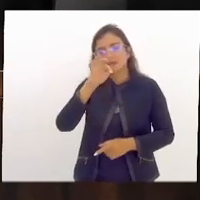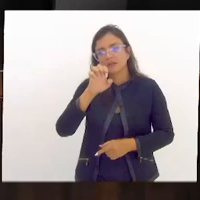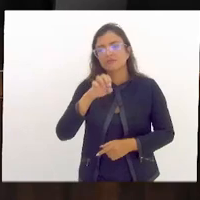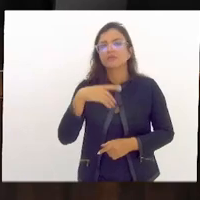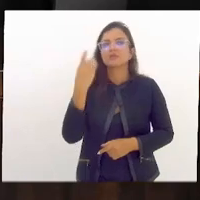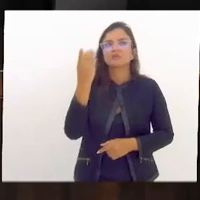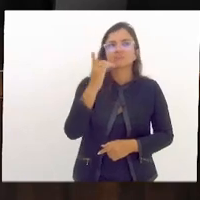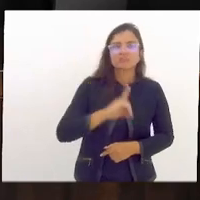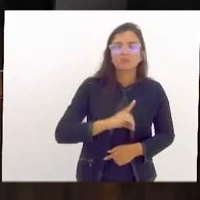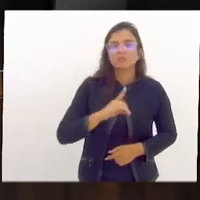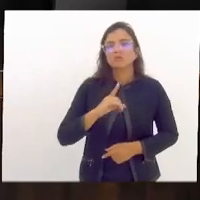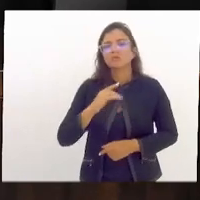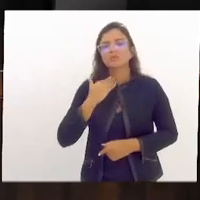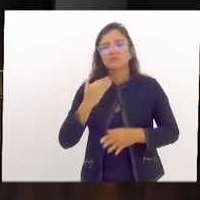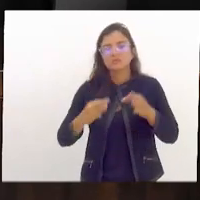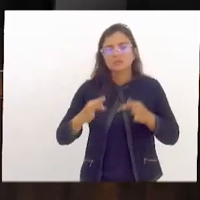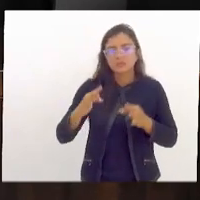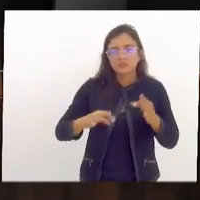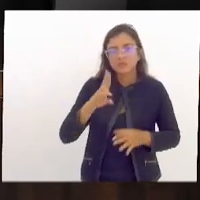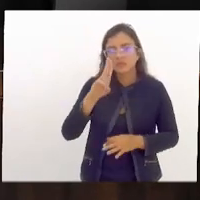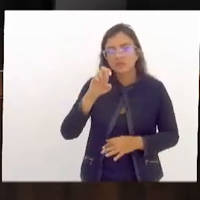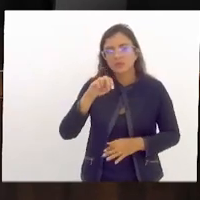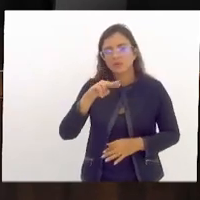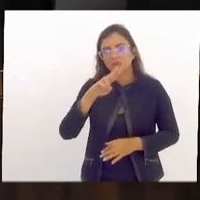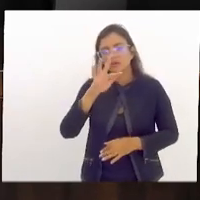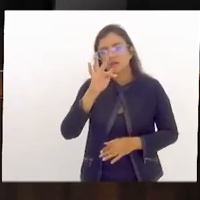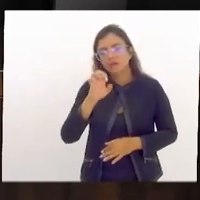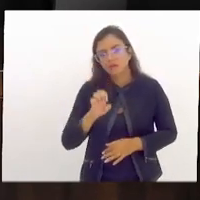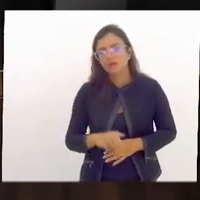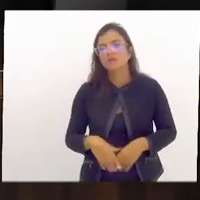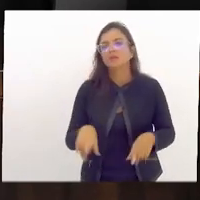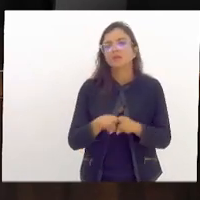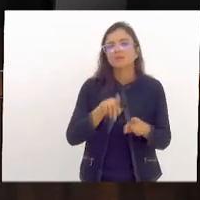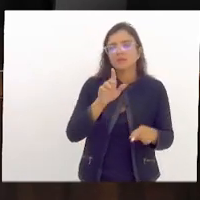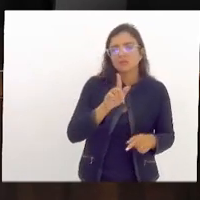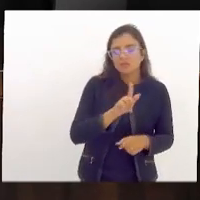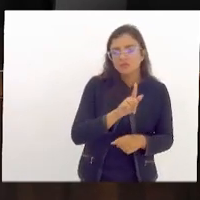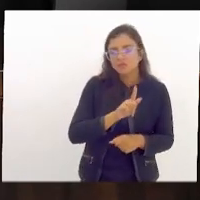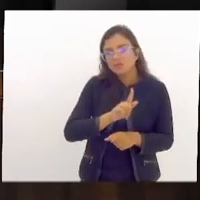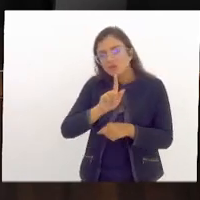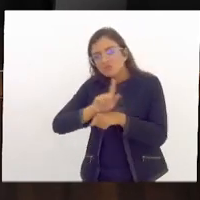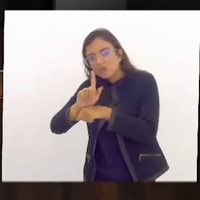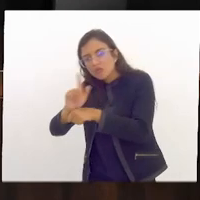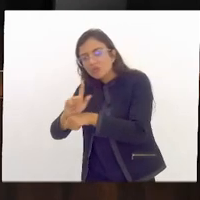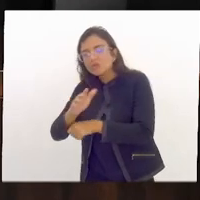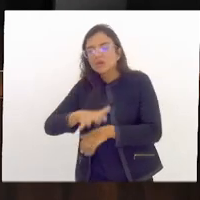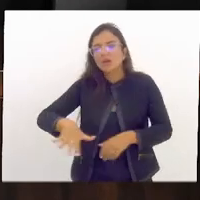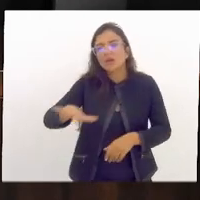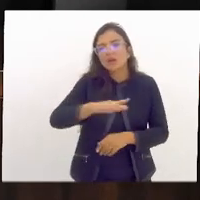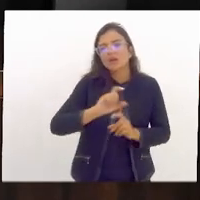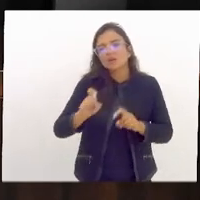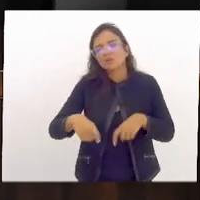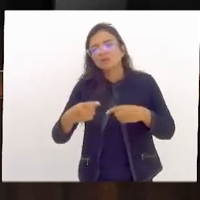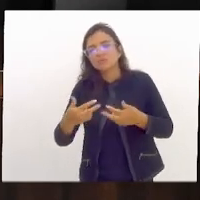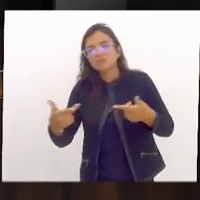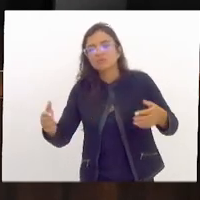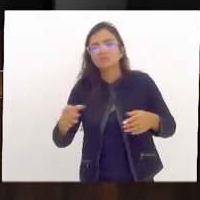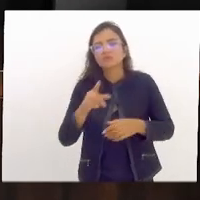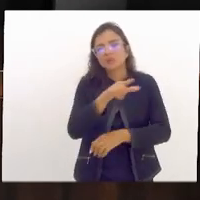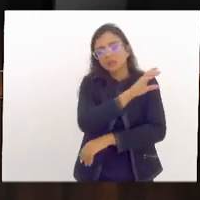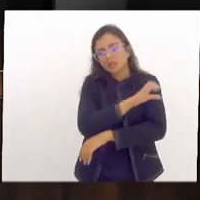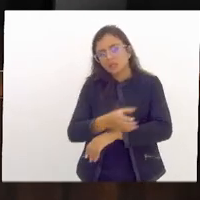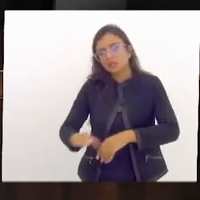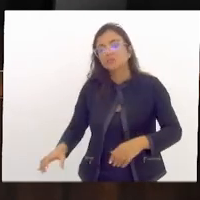e gestores da área cultural e do Arquivo Público de Campos, para que a gente pudesse